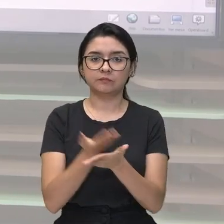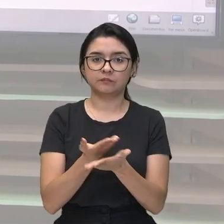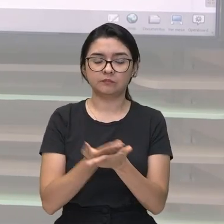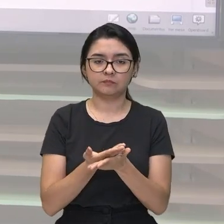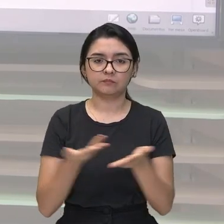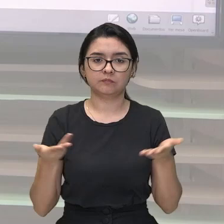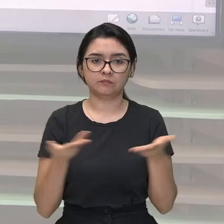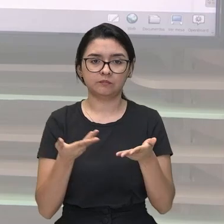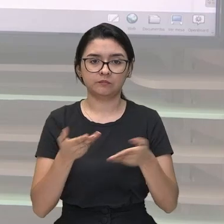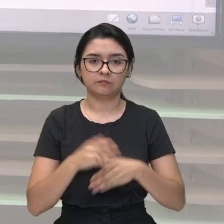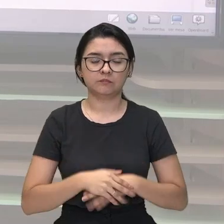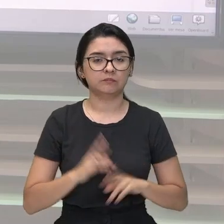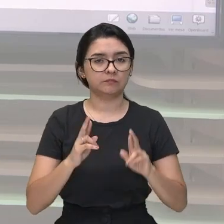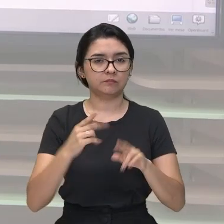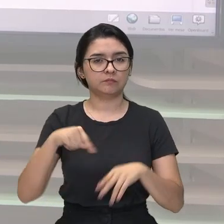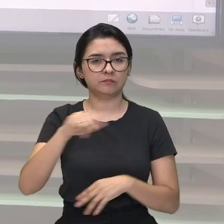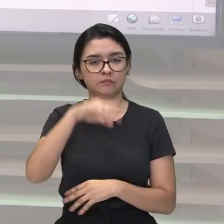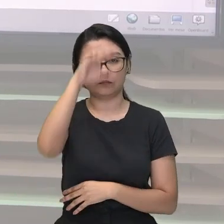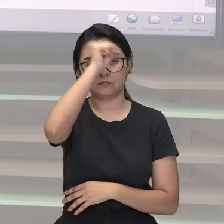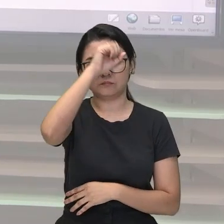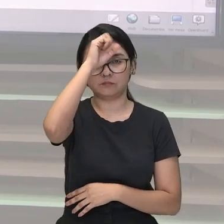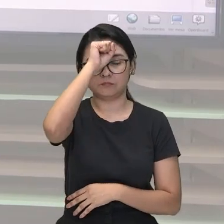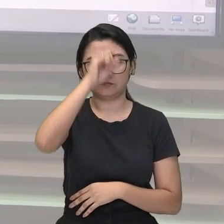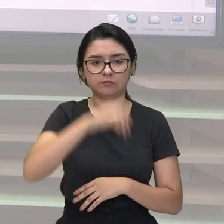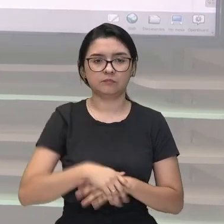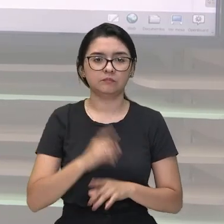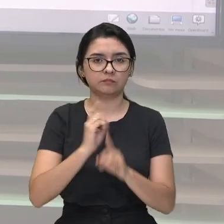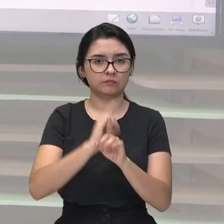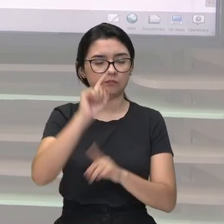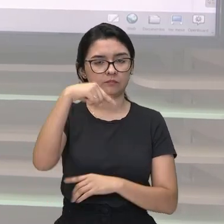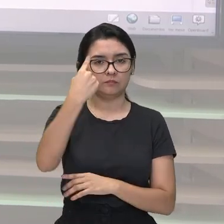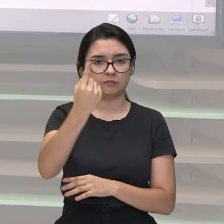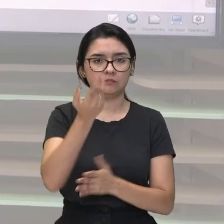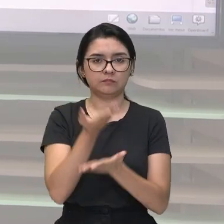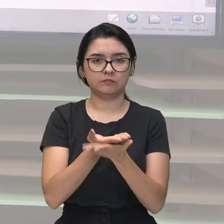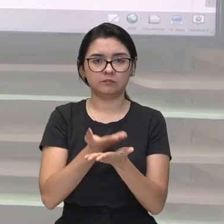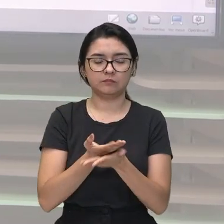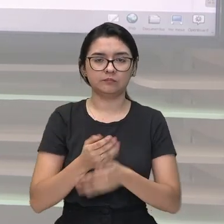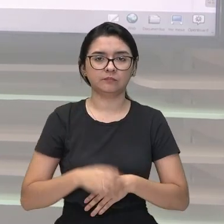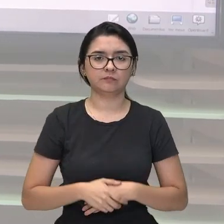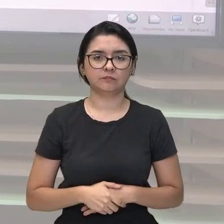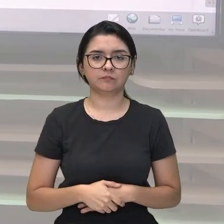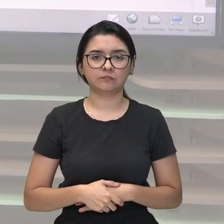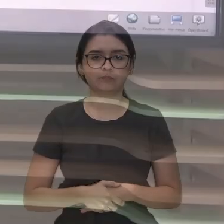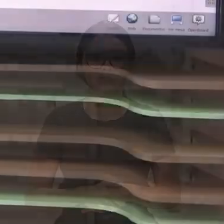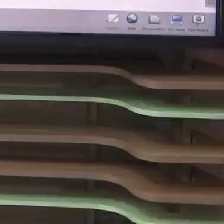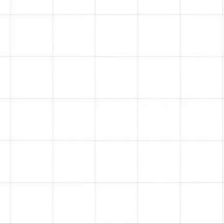para vocês. Espero que vocês tenham aprendido e estarei aqui aguardando vocês em um próximo momento.